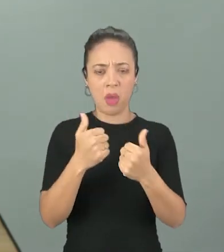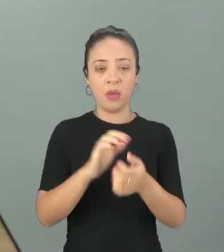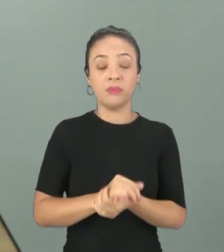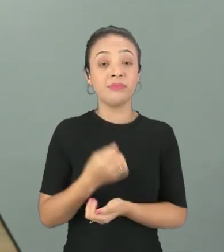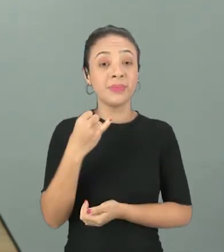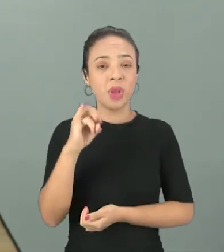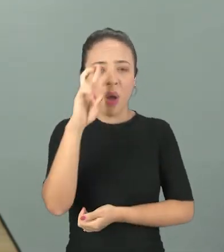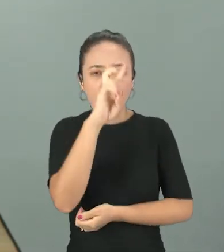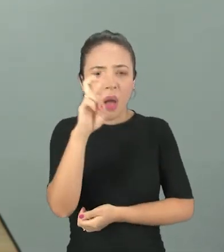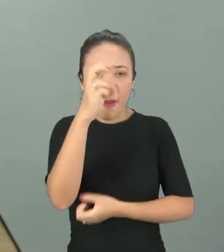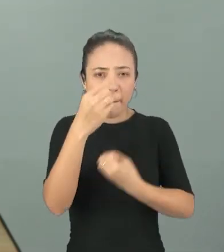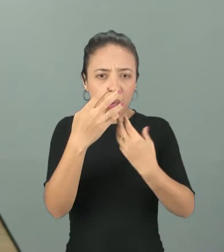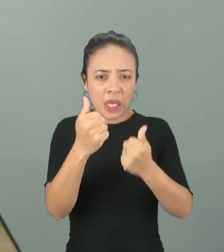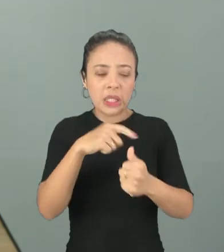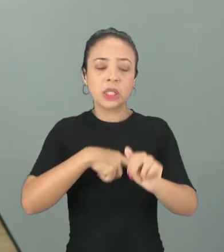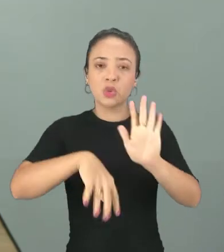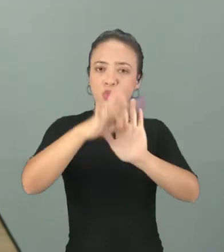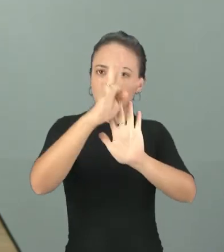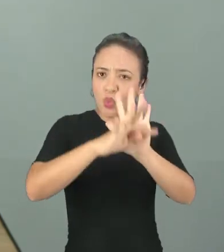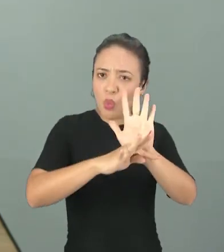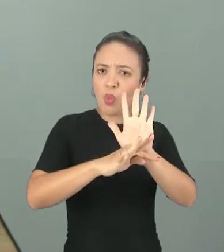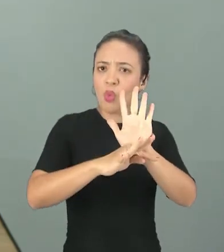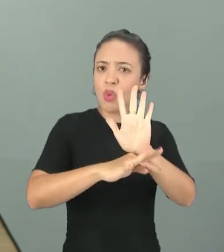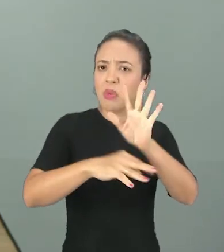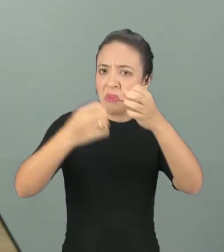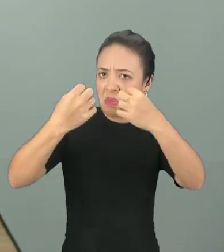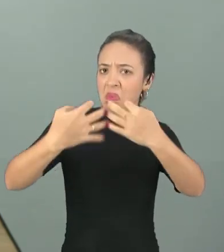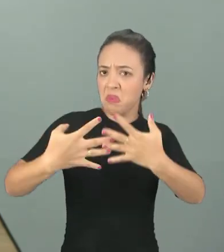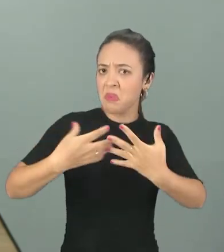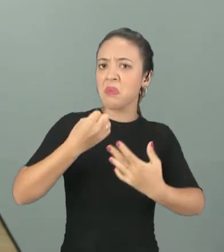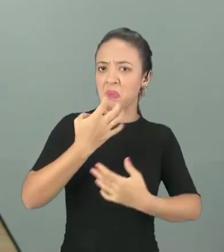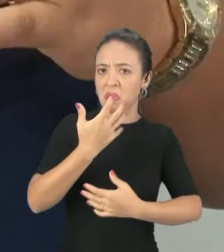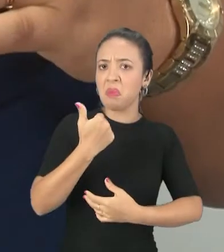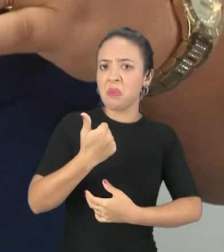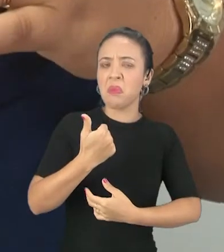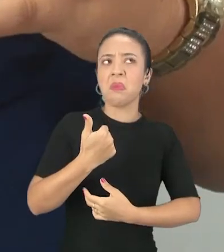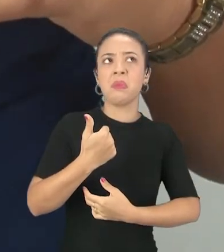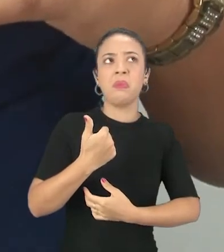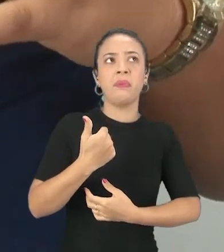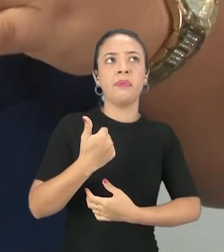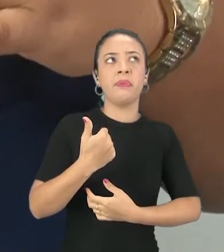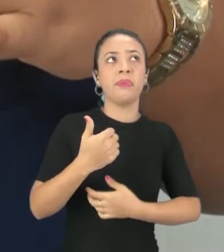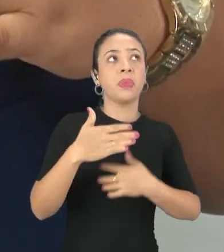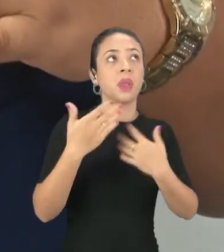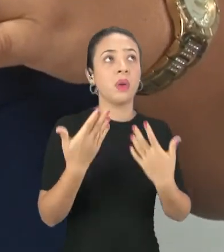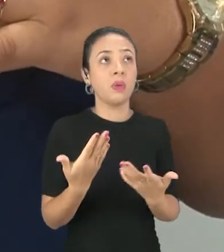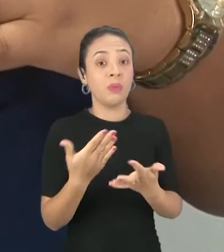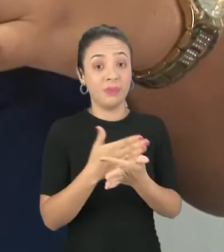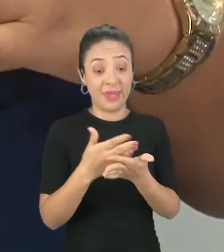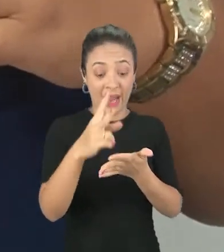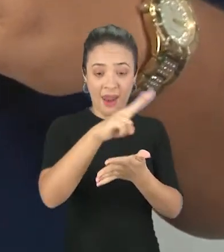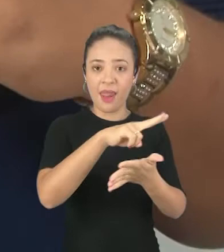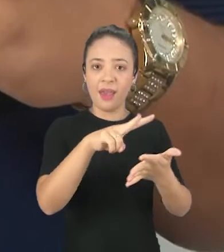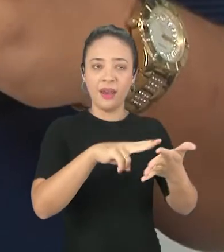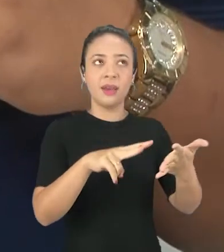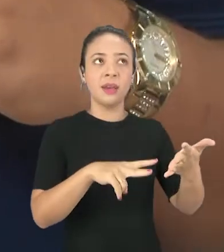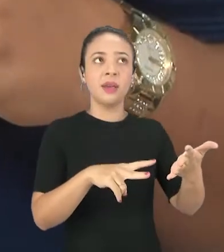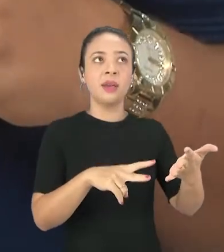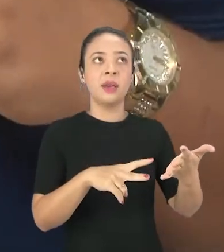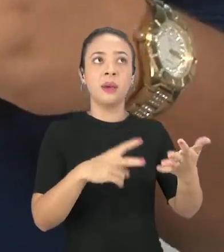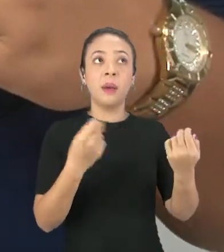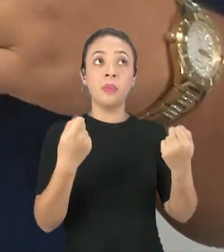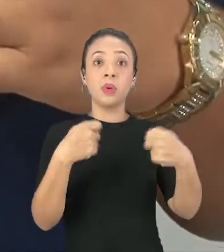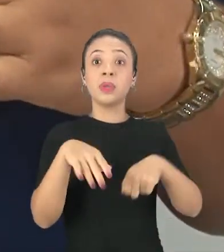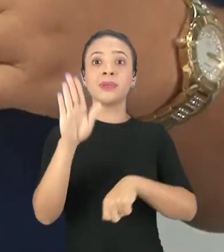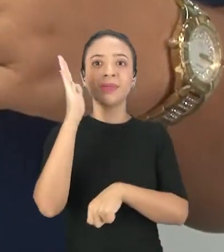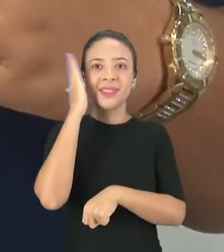vocês observarem, tem um textozinho bastante explicativo, não é isso? E ao ler esse texto, eu já